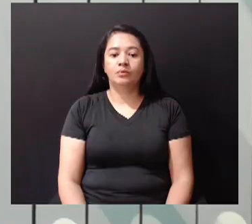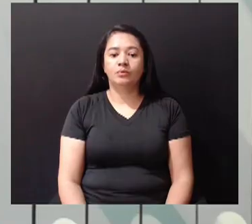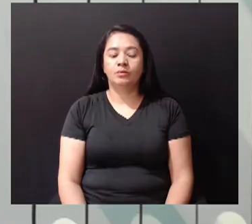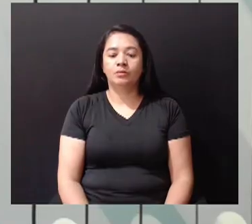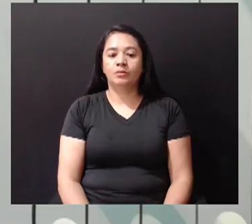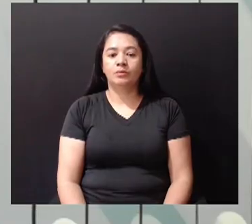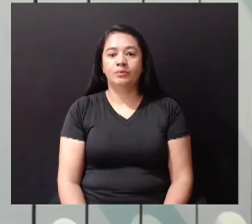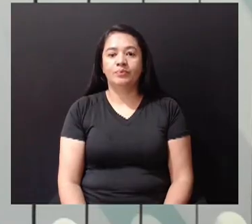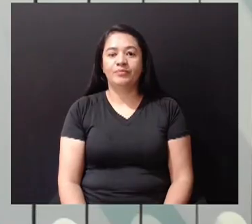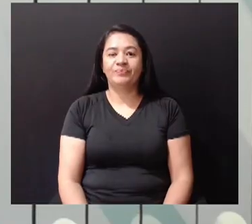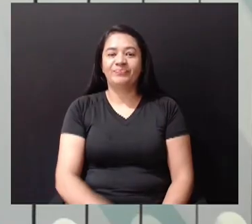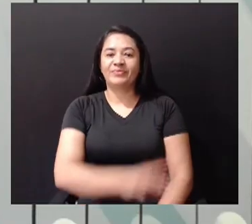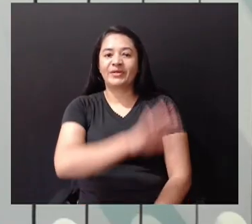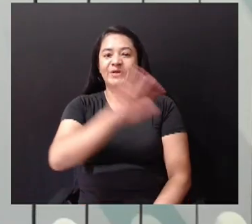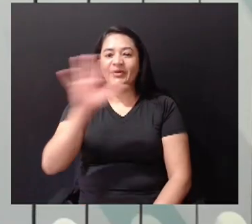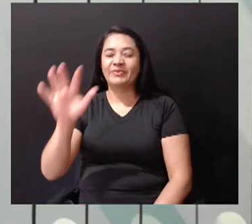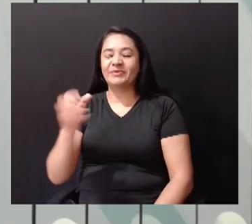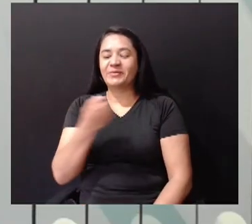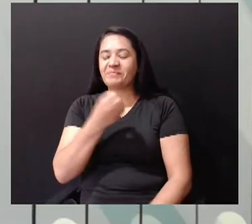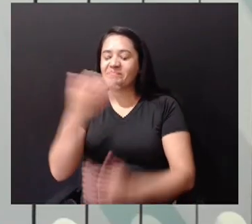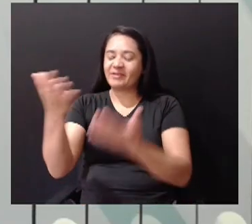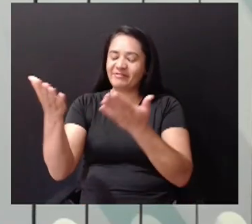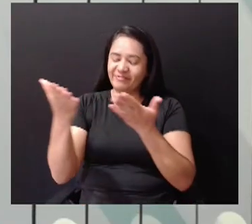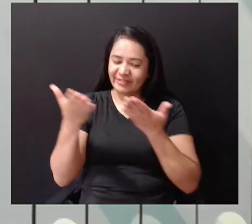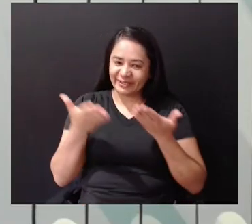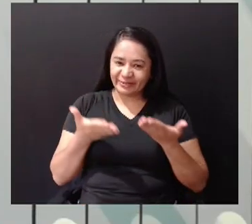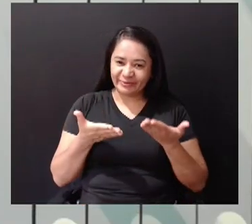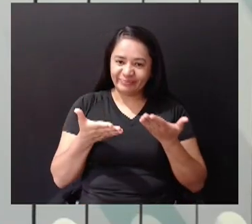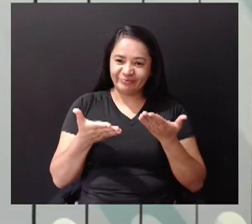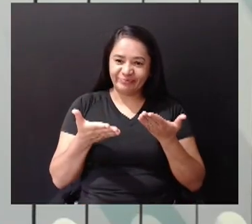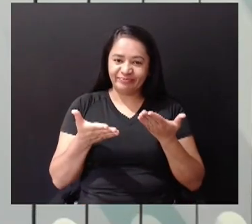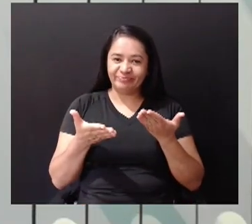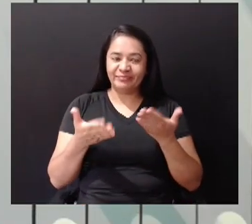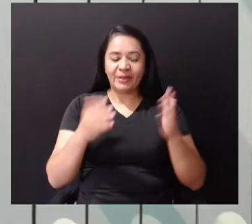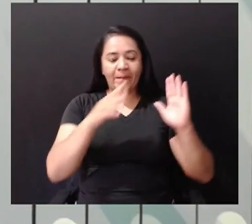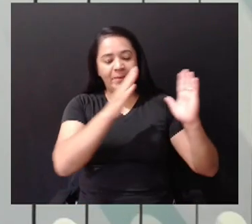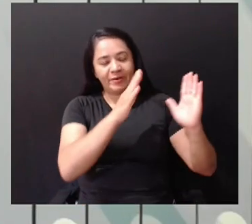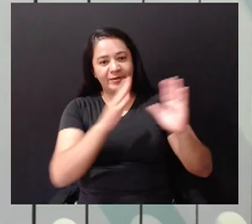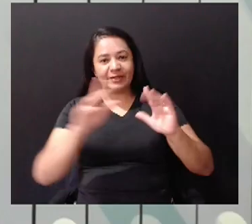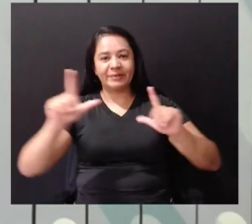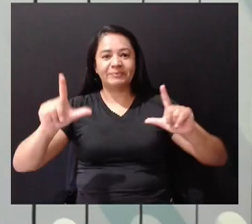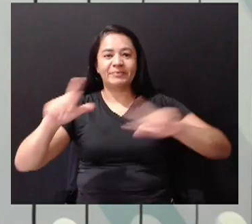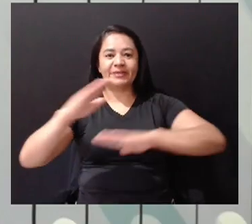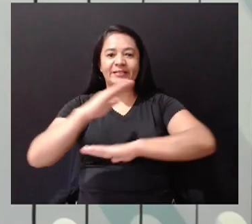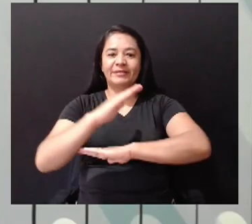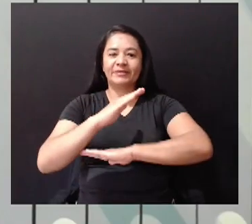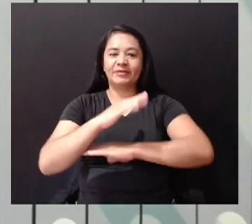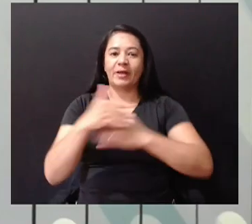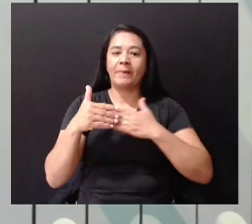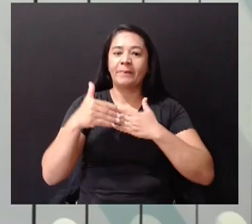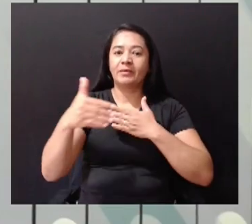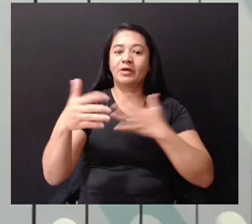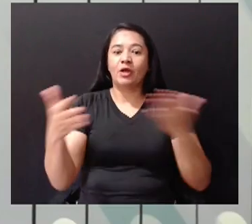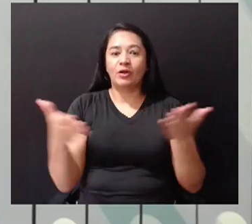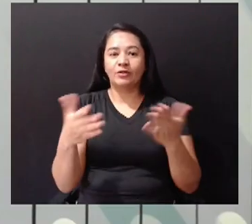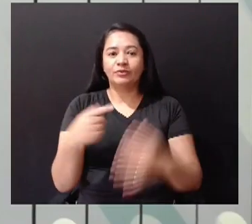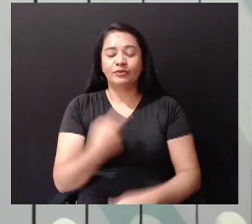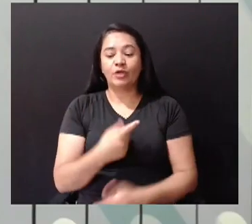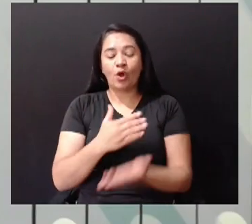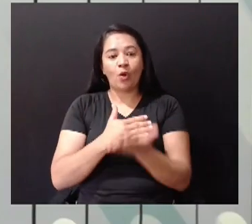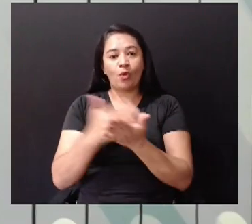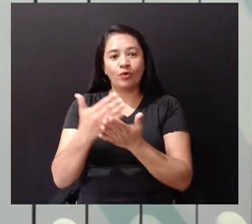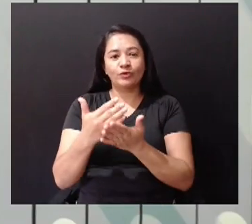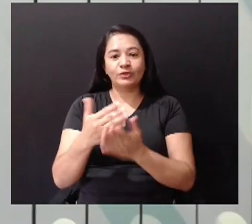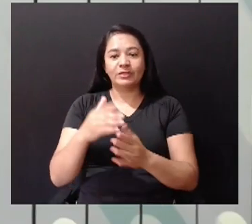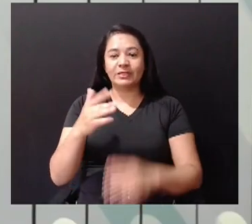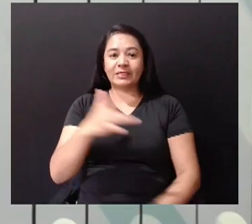Olá, seja muito bem-vindo à programação da TV Câmara Campinas. A partir de agora, nós entramos com o Saúde é Vida e